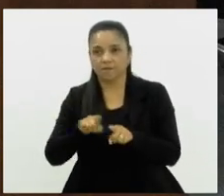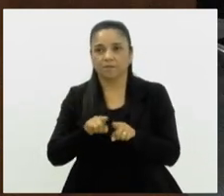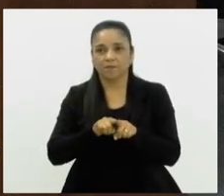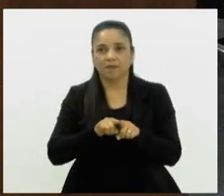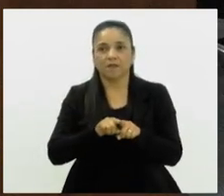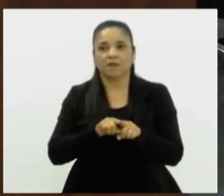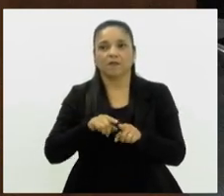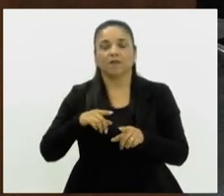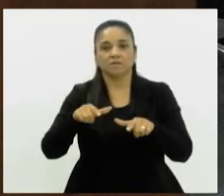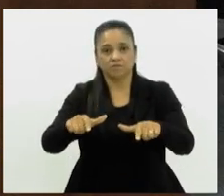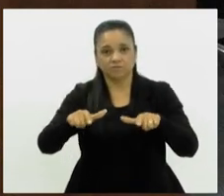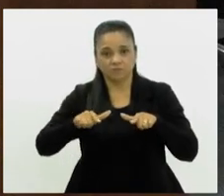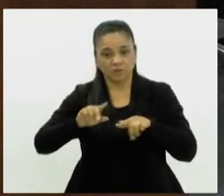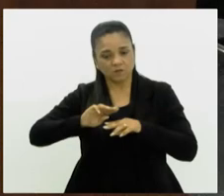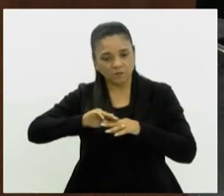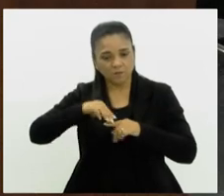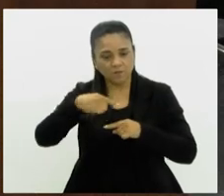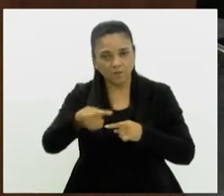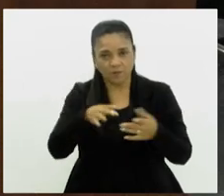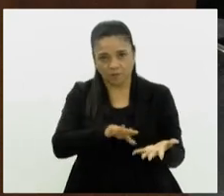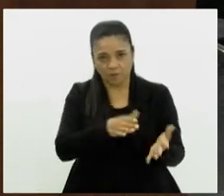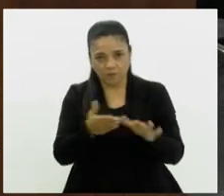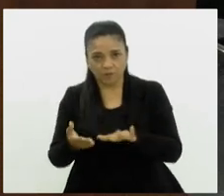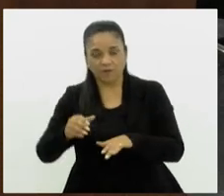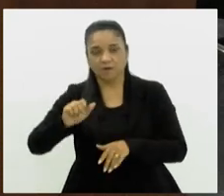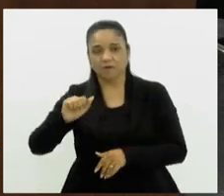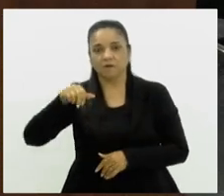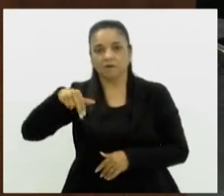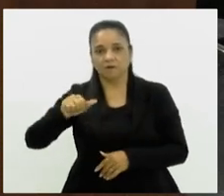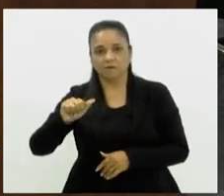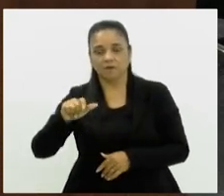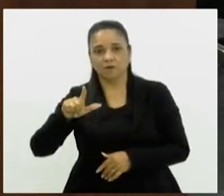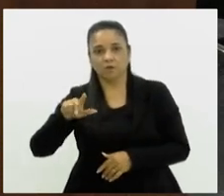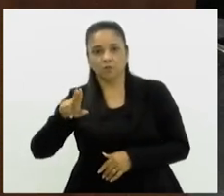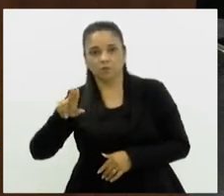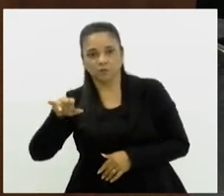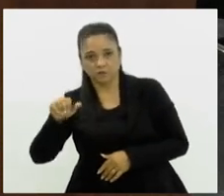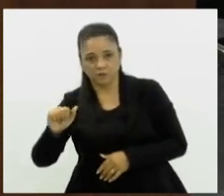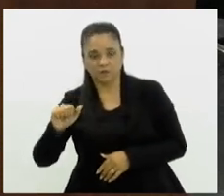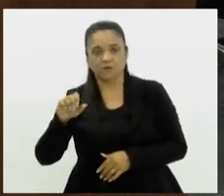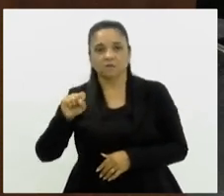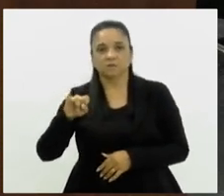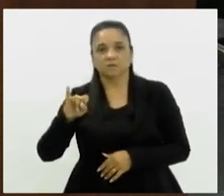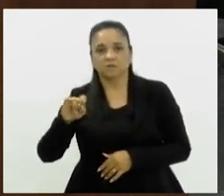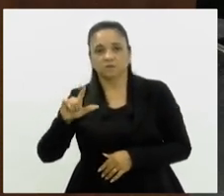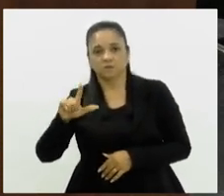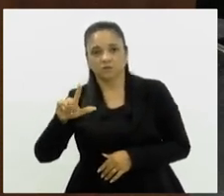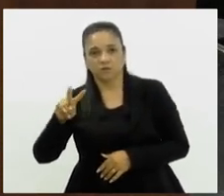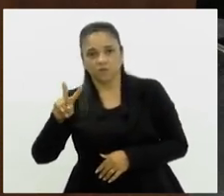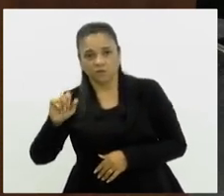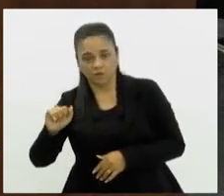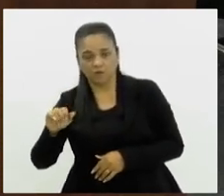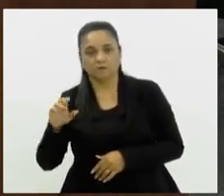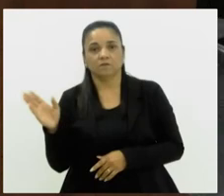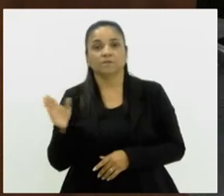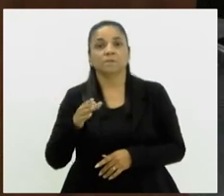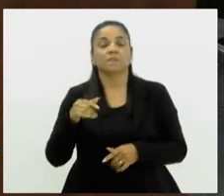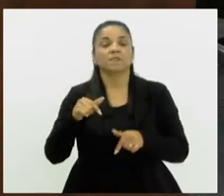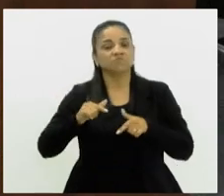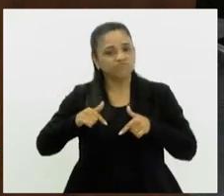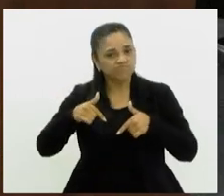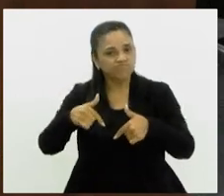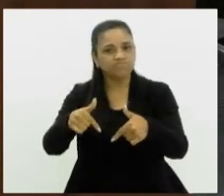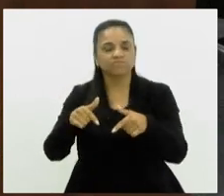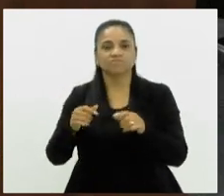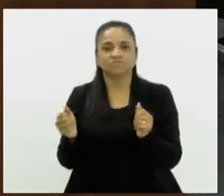Paul Singer pós-mortem, a Ana Lúcia da Silva Salgueiro. Essas são ações junto à